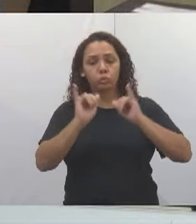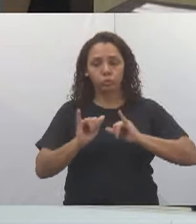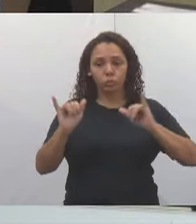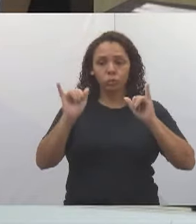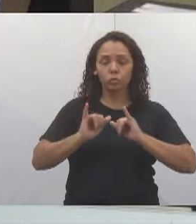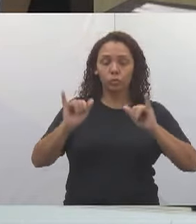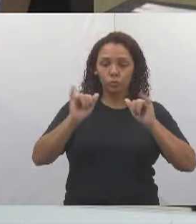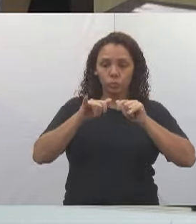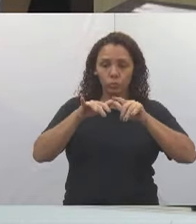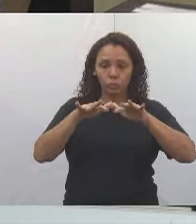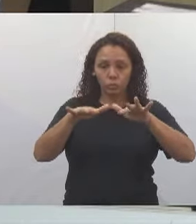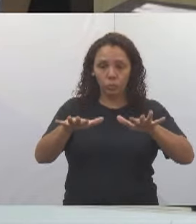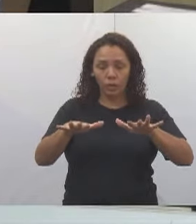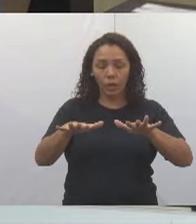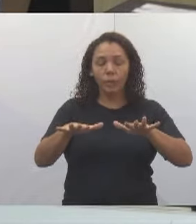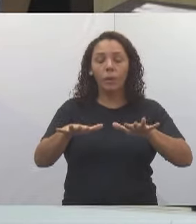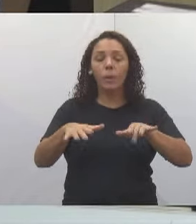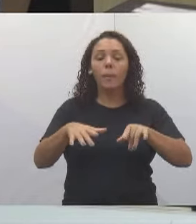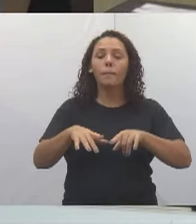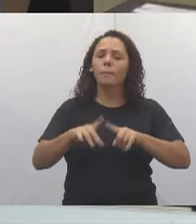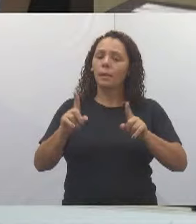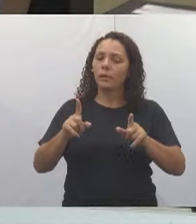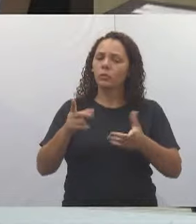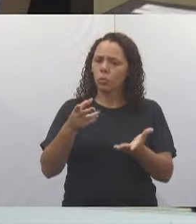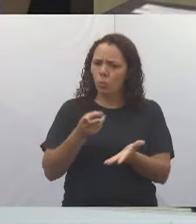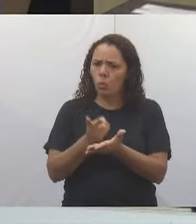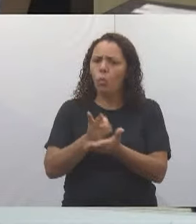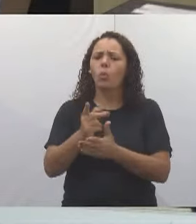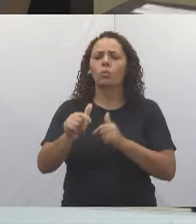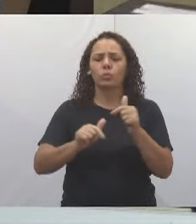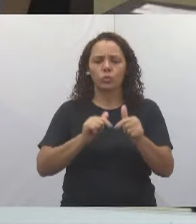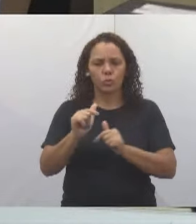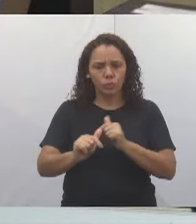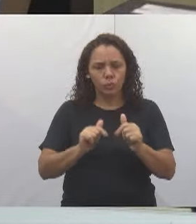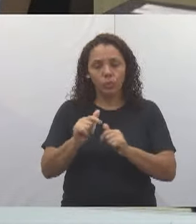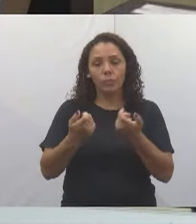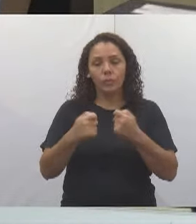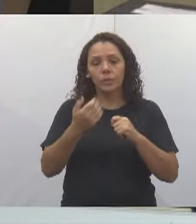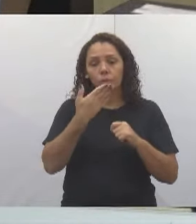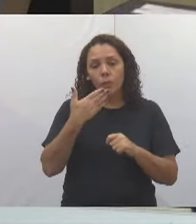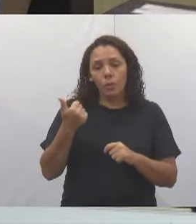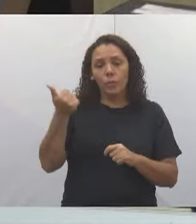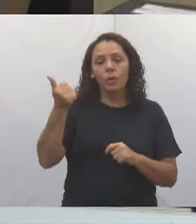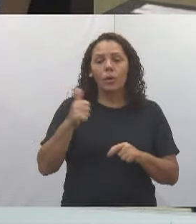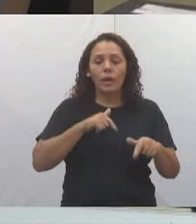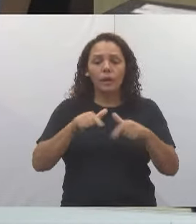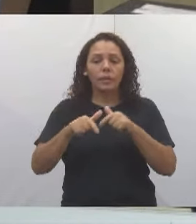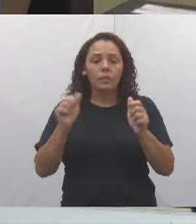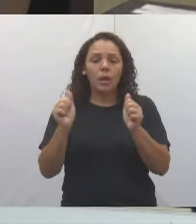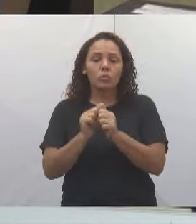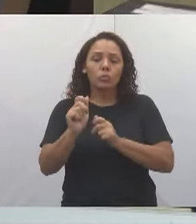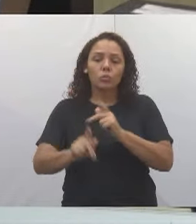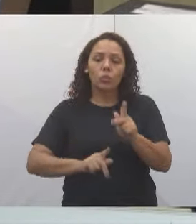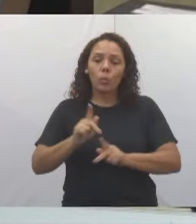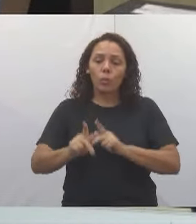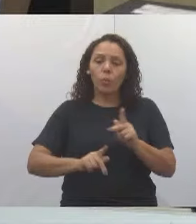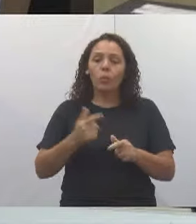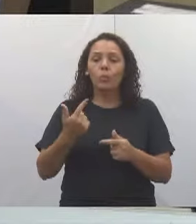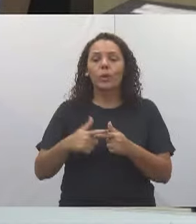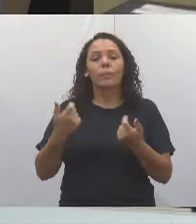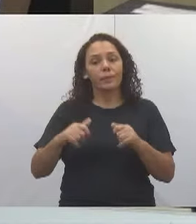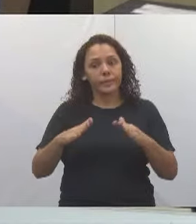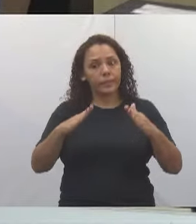gente continua todo vapor. E nós temos que melhorar muito e trabalhar junto com a população, porque é limpar